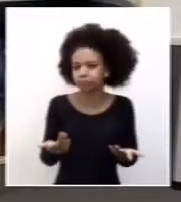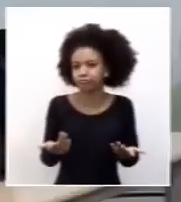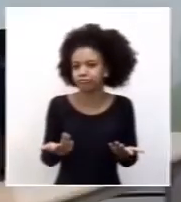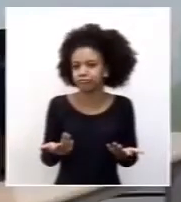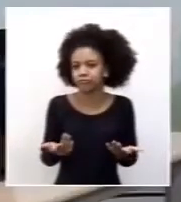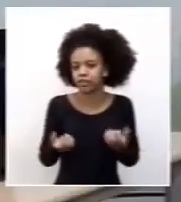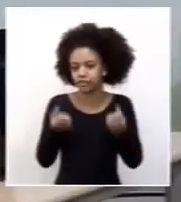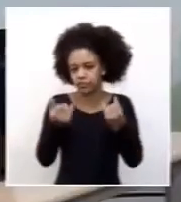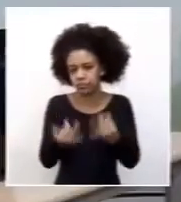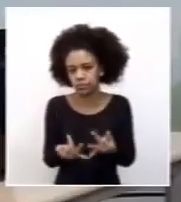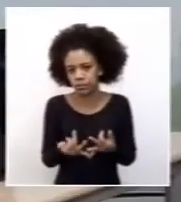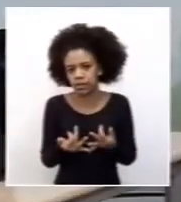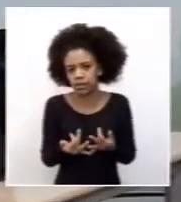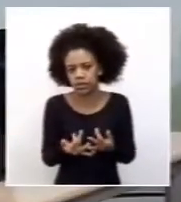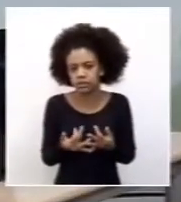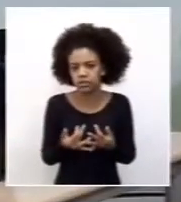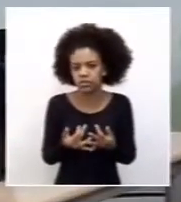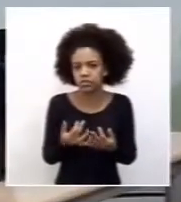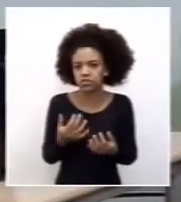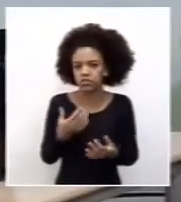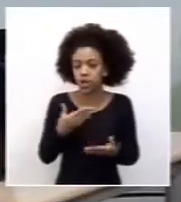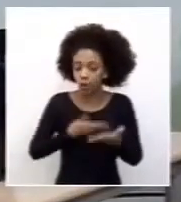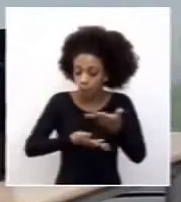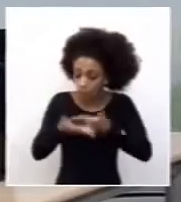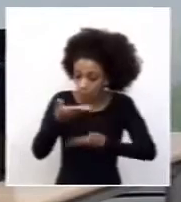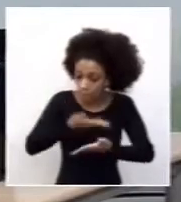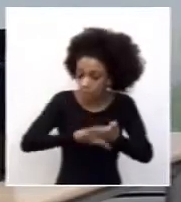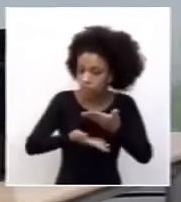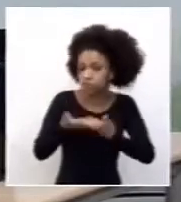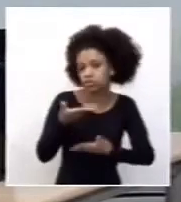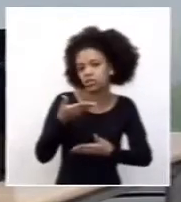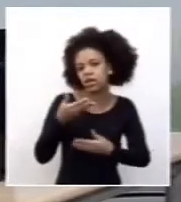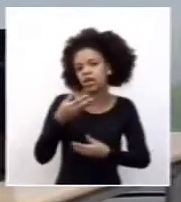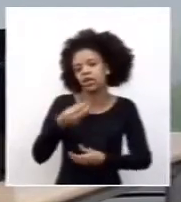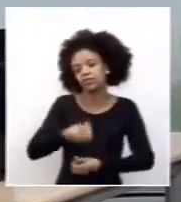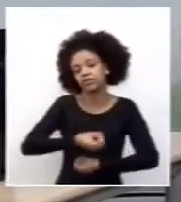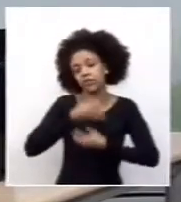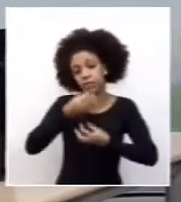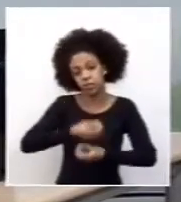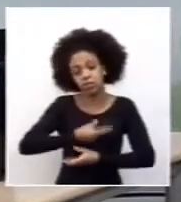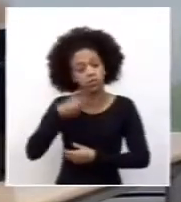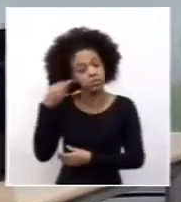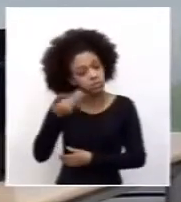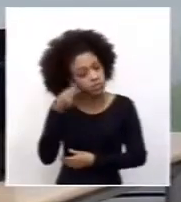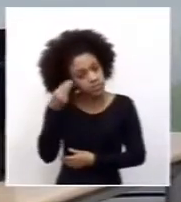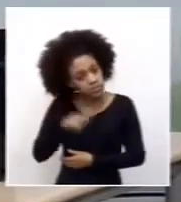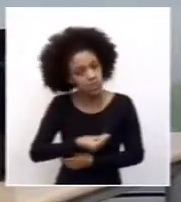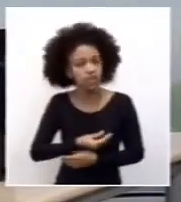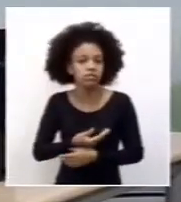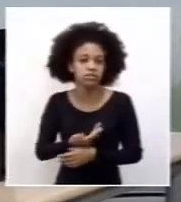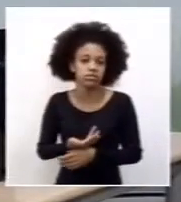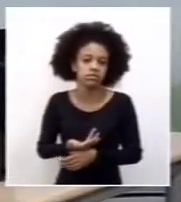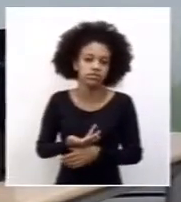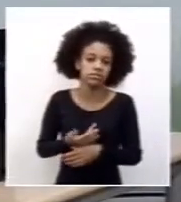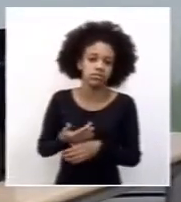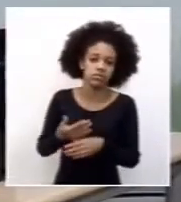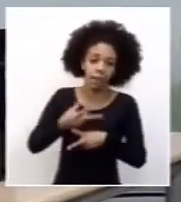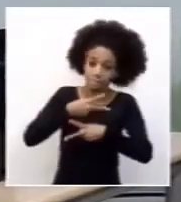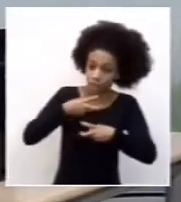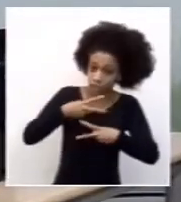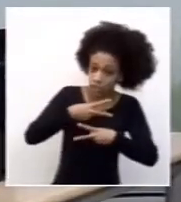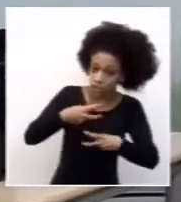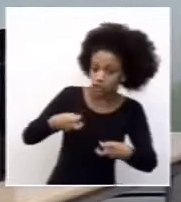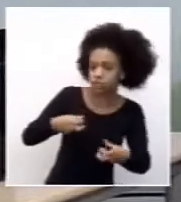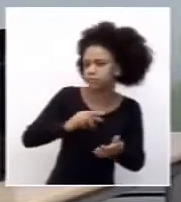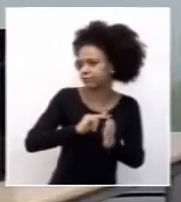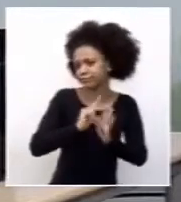fala sobre esses momentos de compartilhar informações, né, interações, links, vídeos, aplicativos, né, próprio na matemática tem